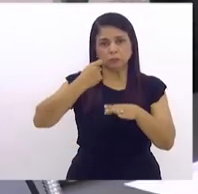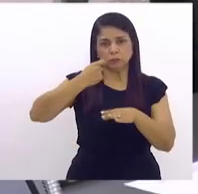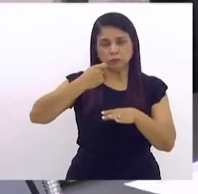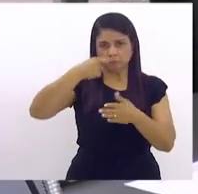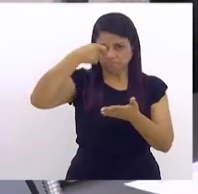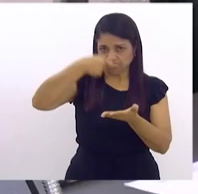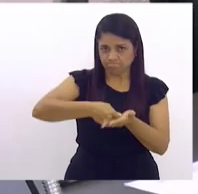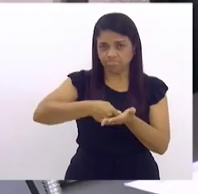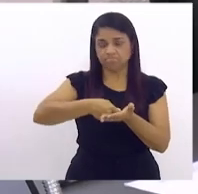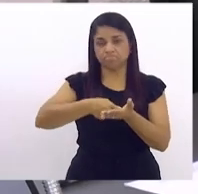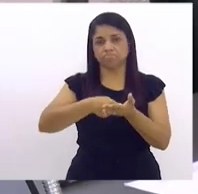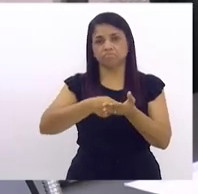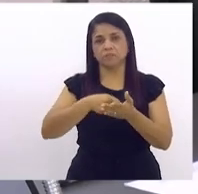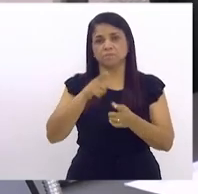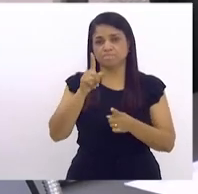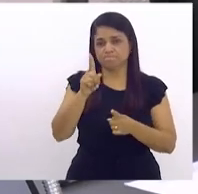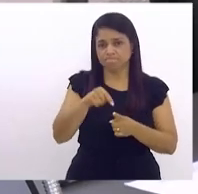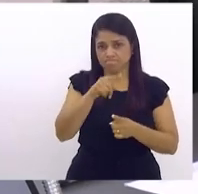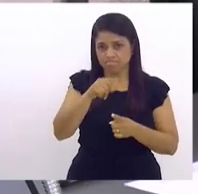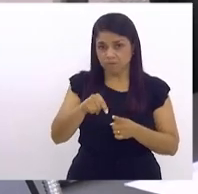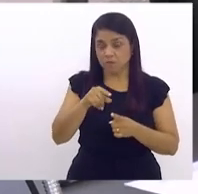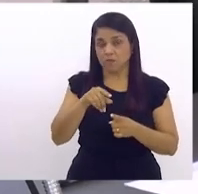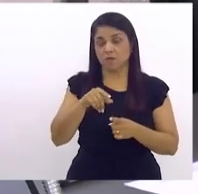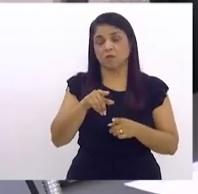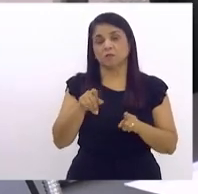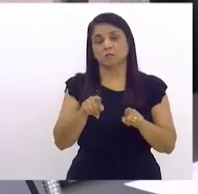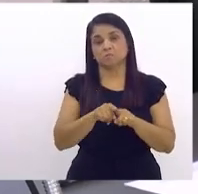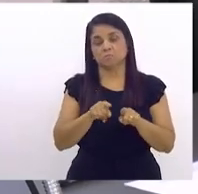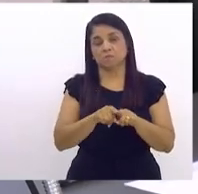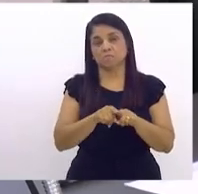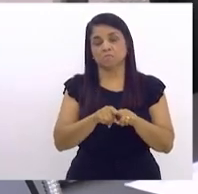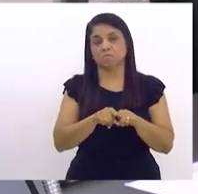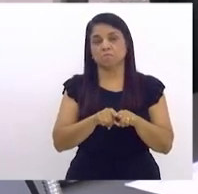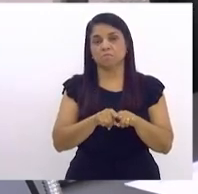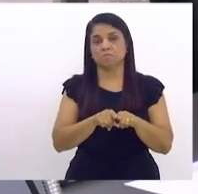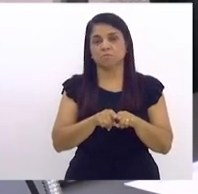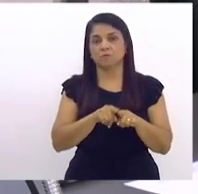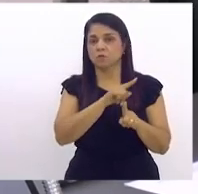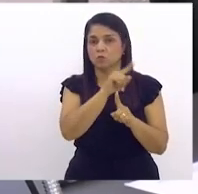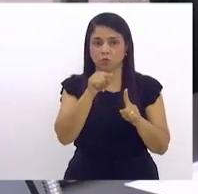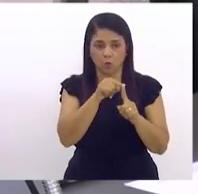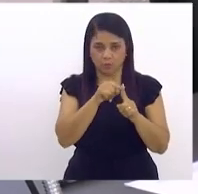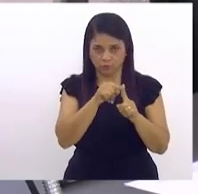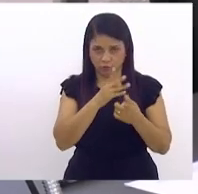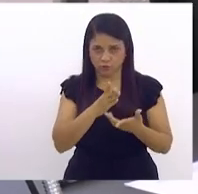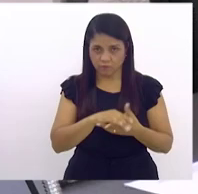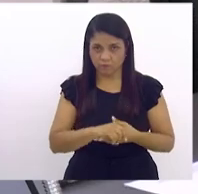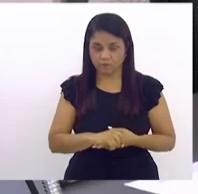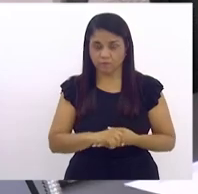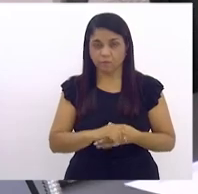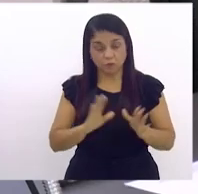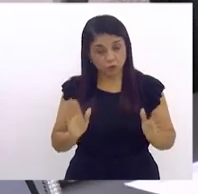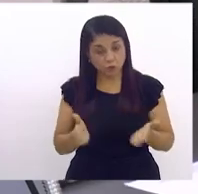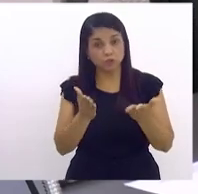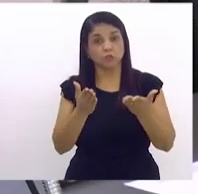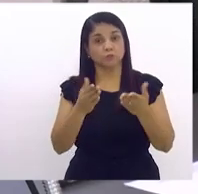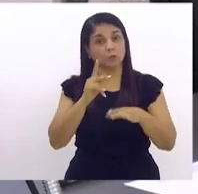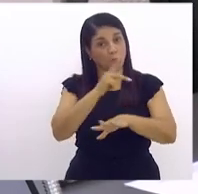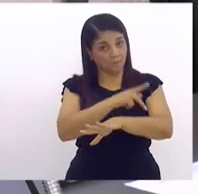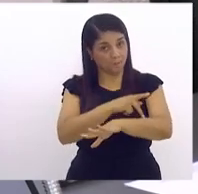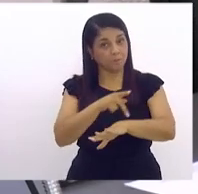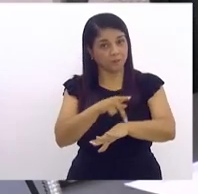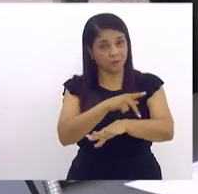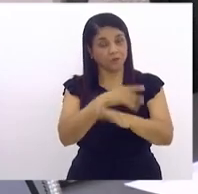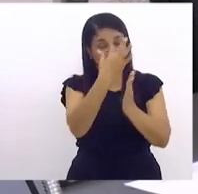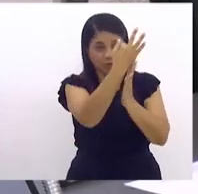de vedar, não só suprimir, mas vedar de forma objetiva. Até porque pode servir de estímulo, é pedagógico o